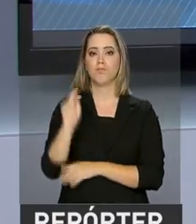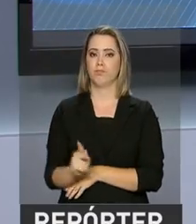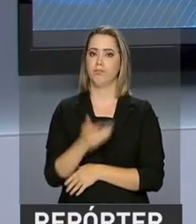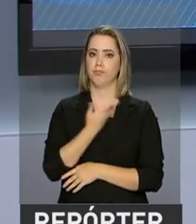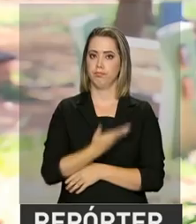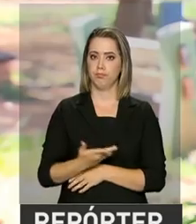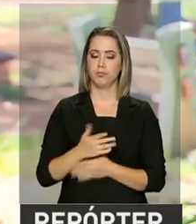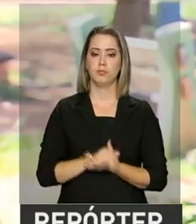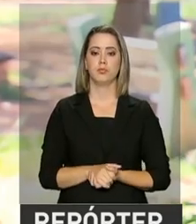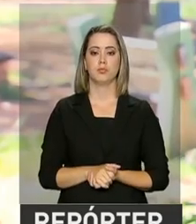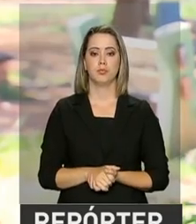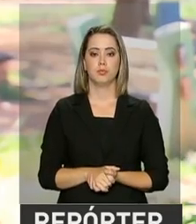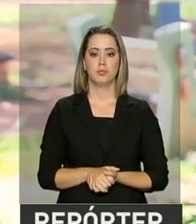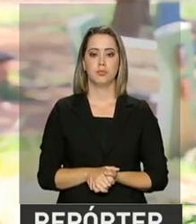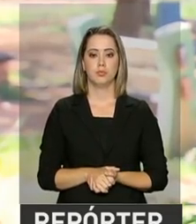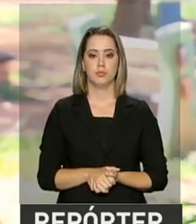Acompanhe.